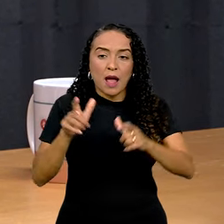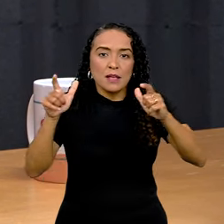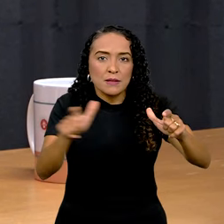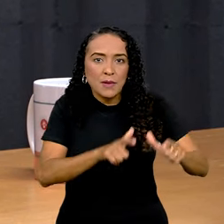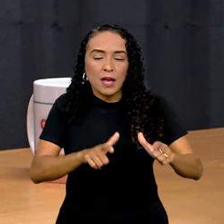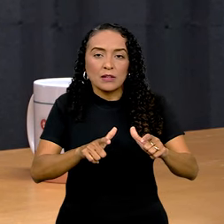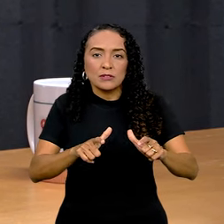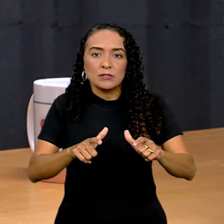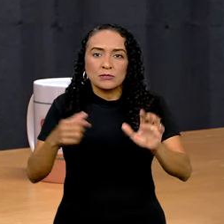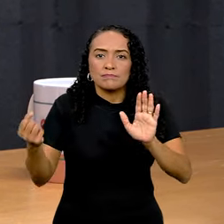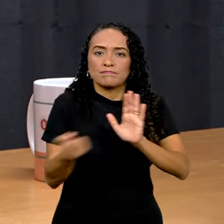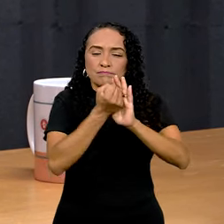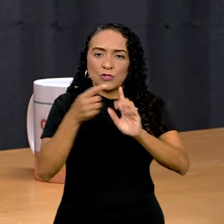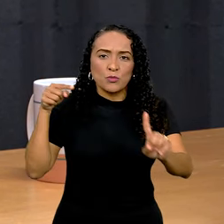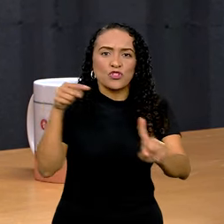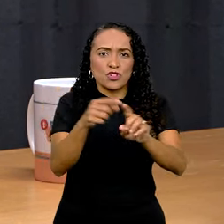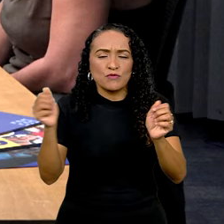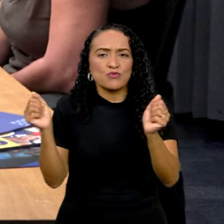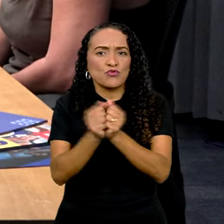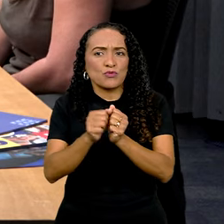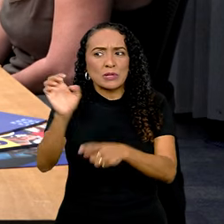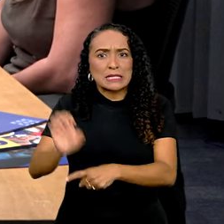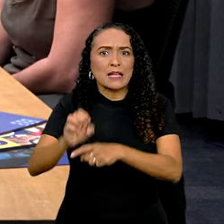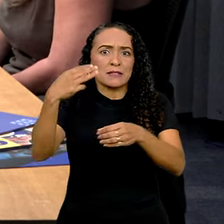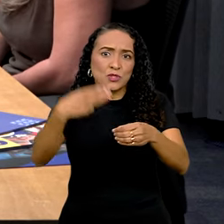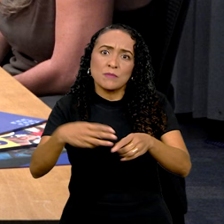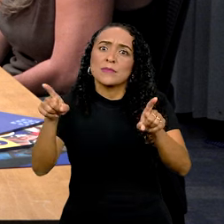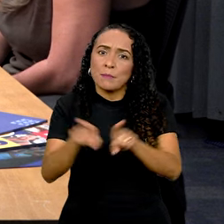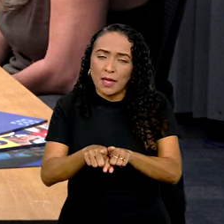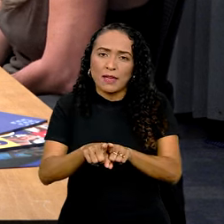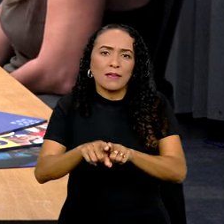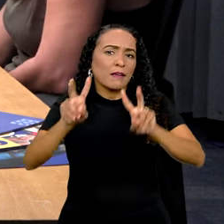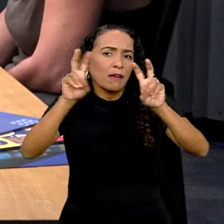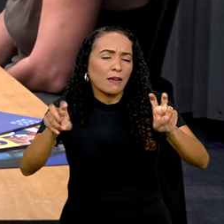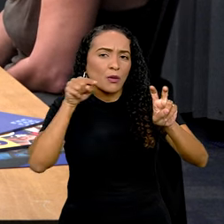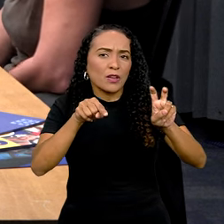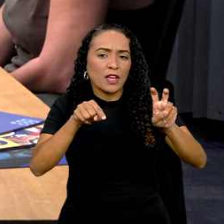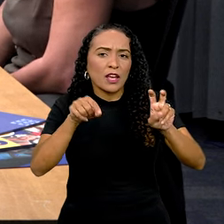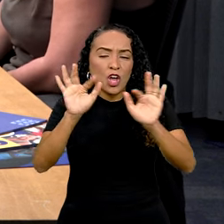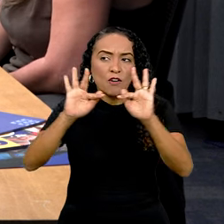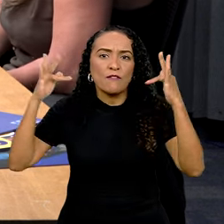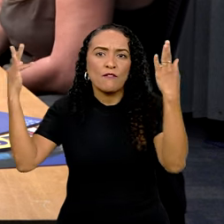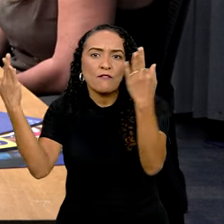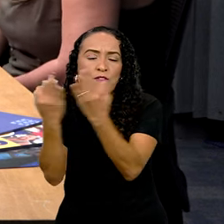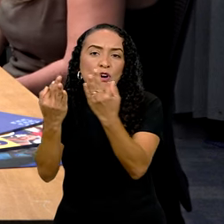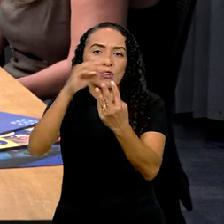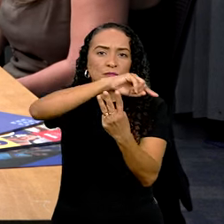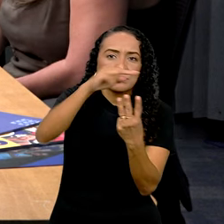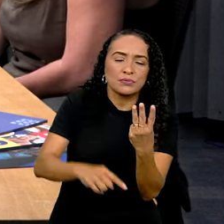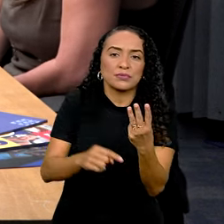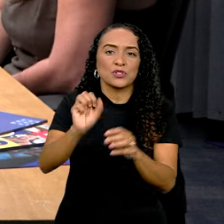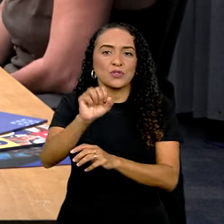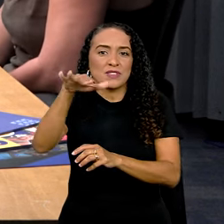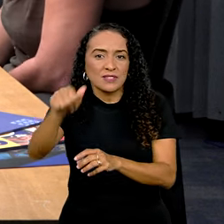espaços para pactuação de metas conjuntas com os estados e com os municípios que a gente chama de fos tripartite